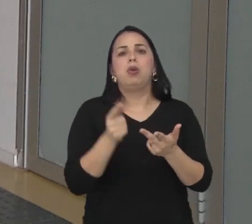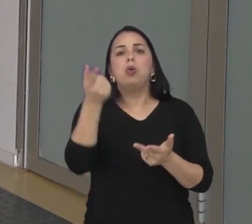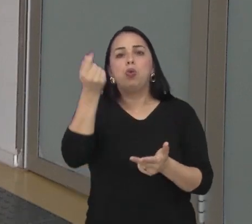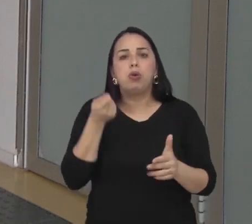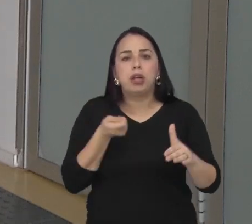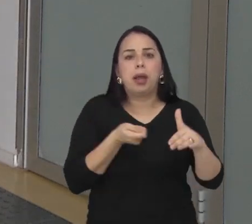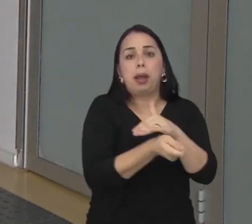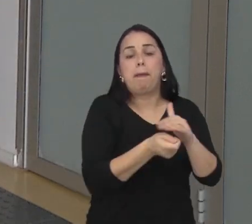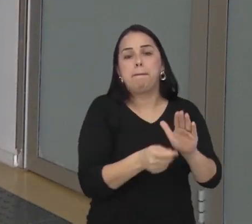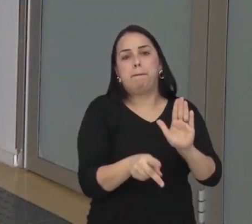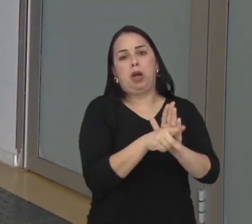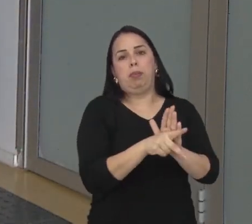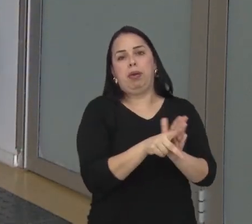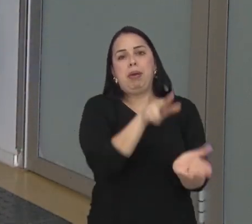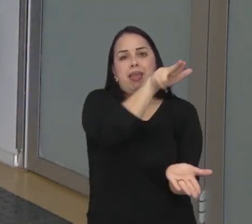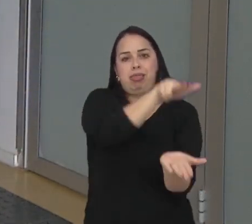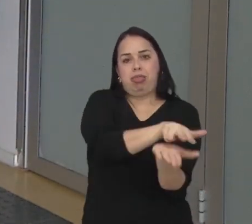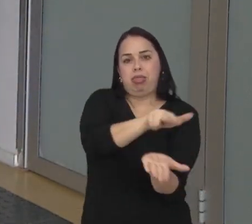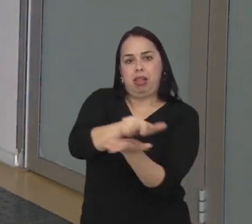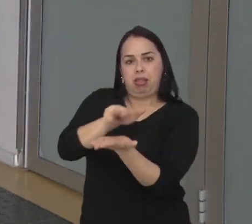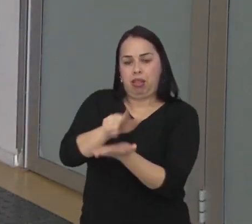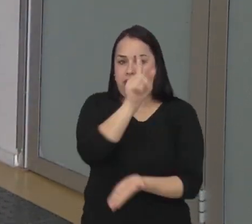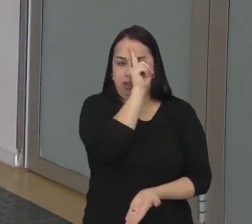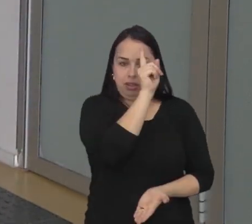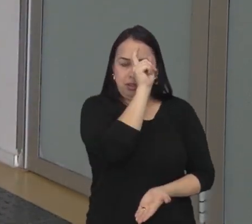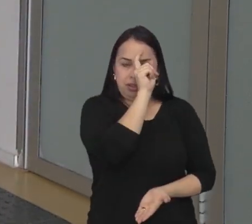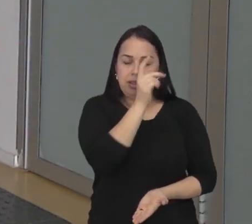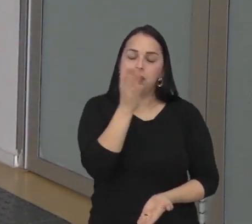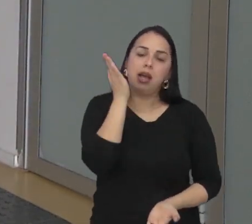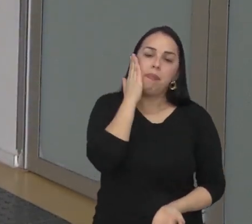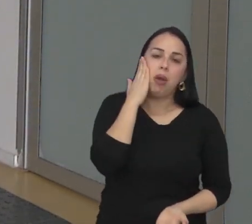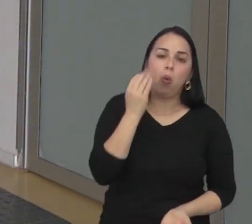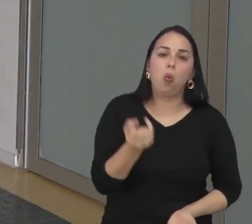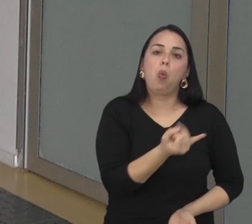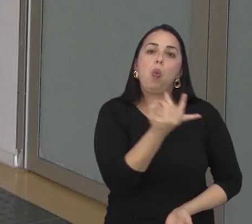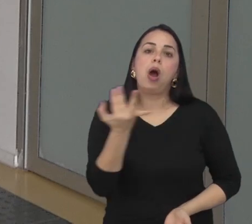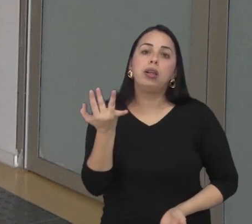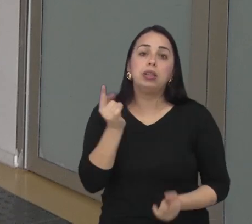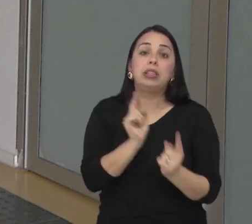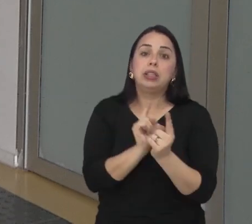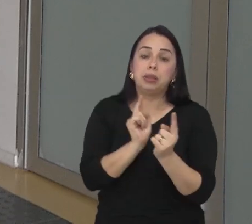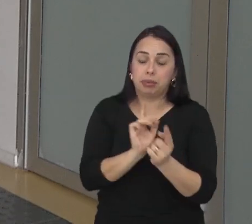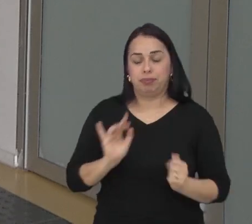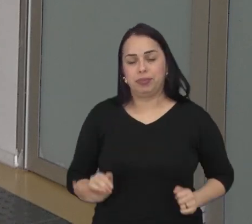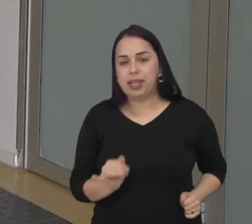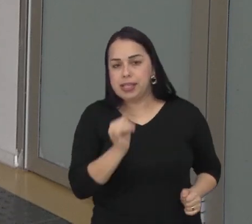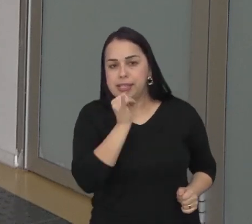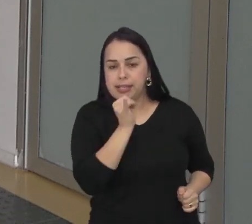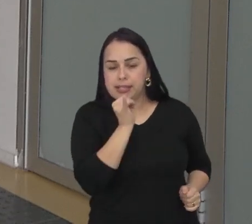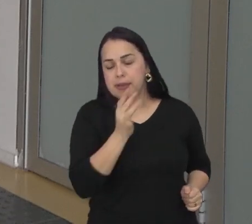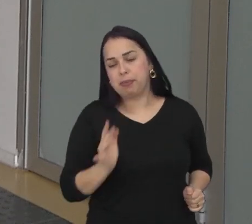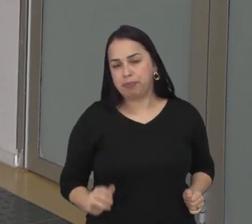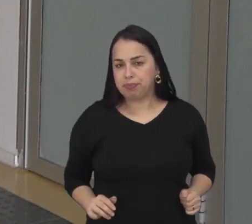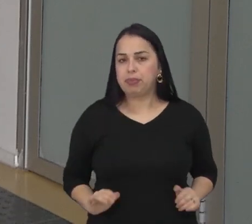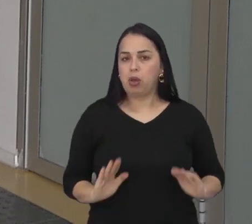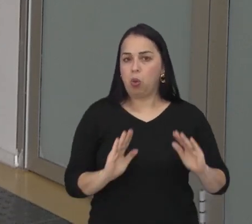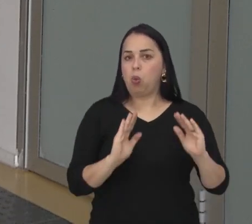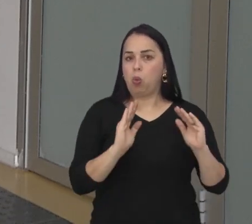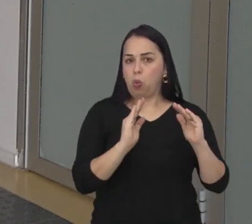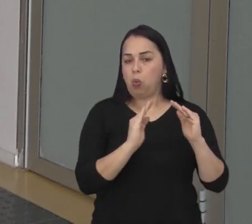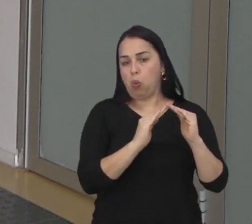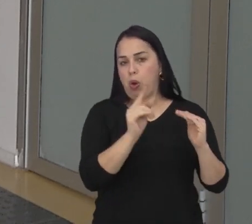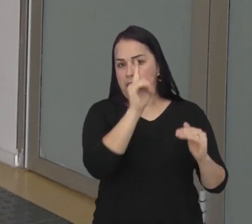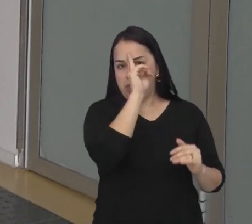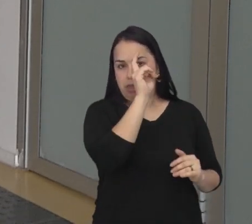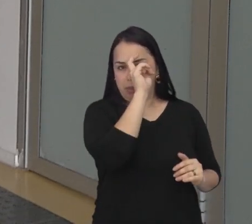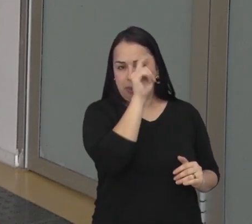hospitalar n e o recurso hospitalar depende da quantidade de atendimentos que é realizado então por exemplo um hospital